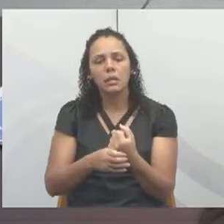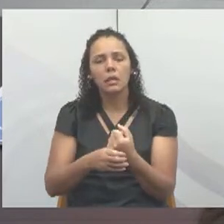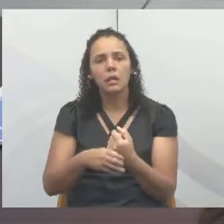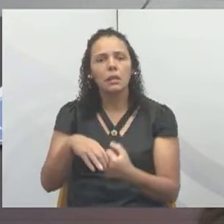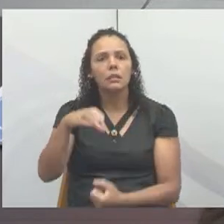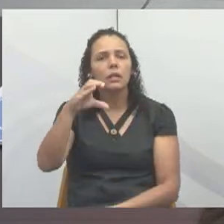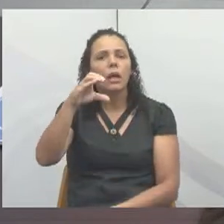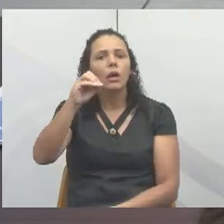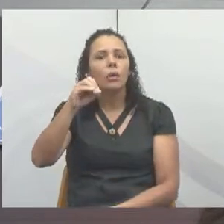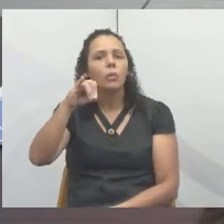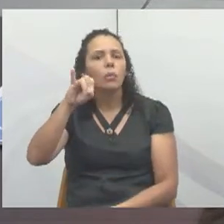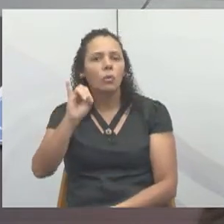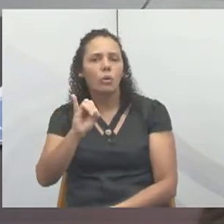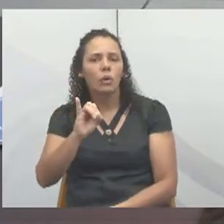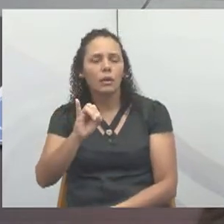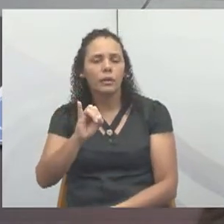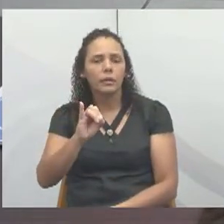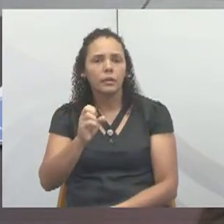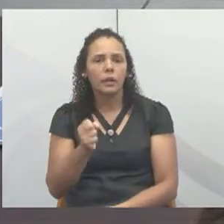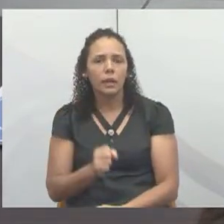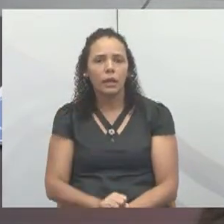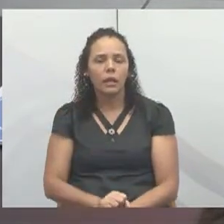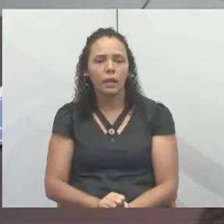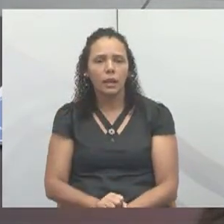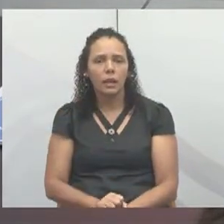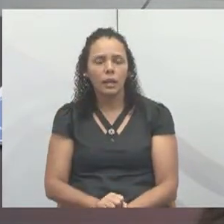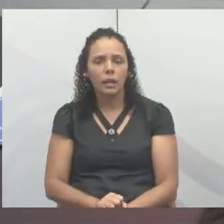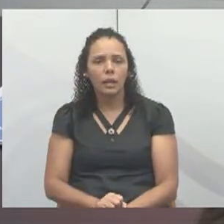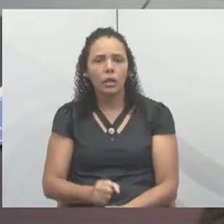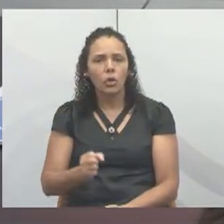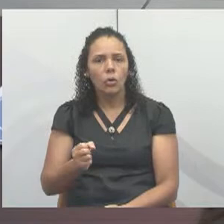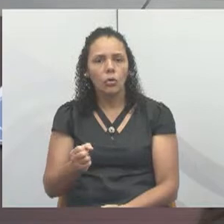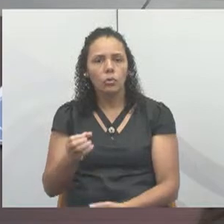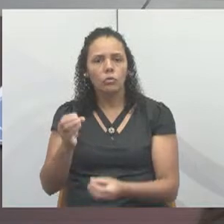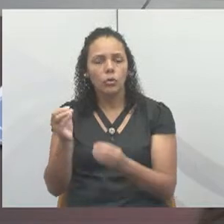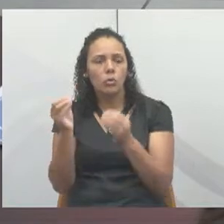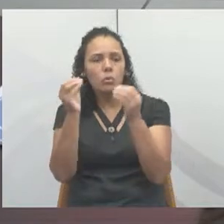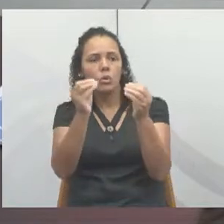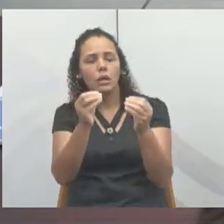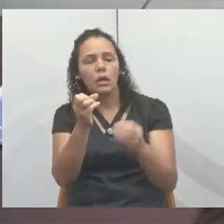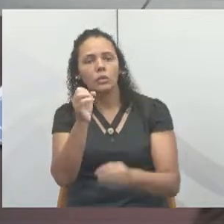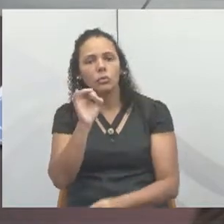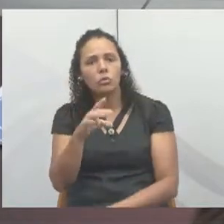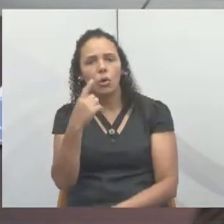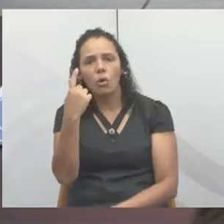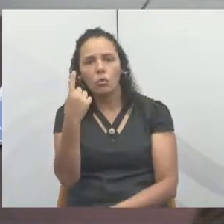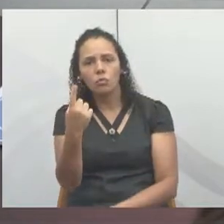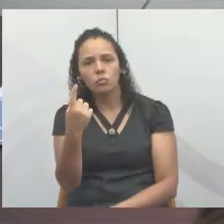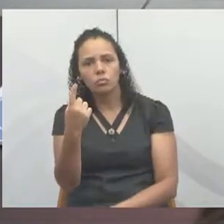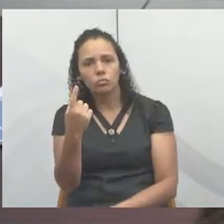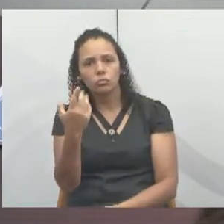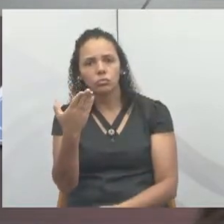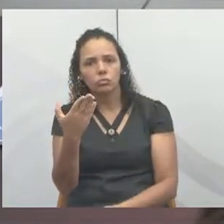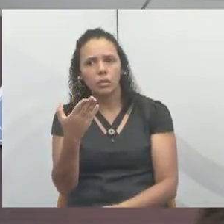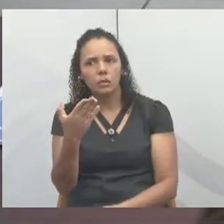foi instalado somente uma vez a câmera do COI na nossa cidade e até agora não tem nenhum cronograma ainda